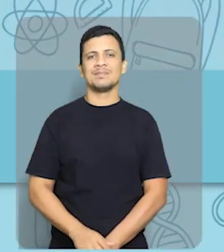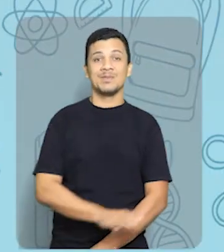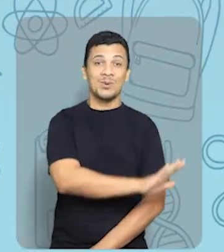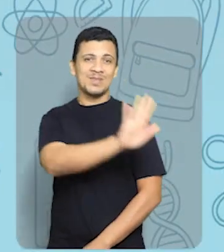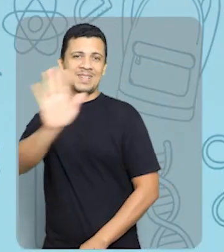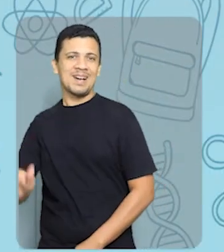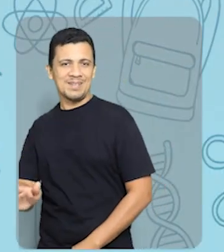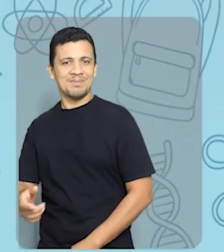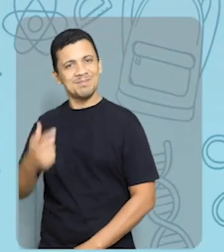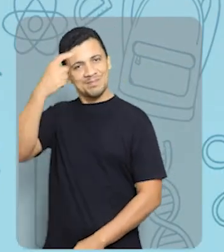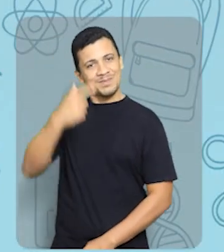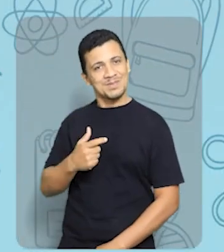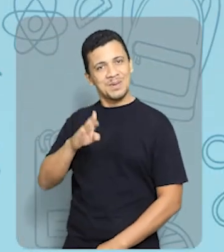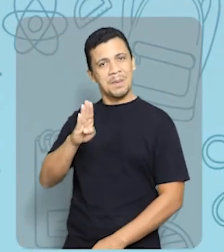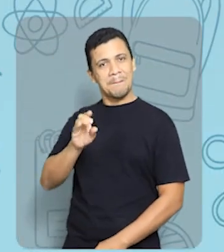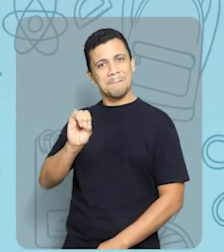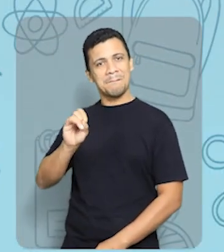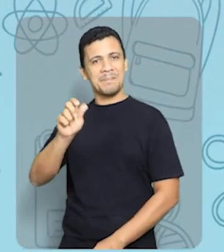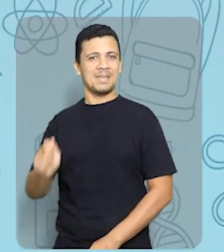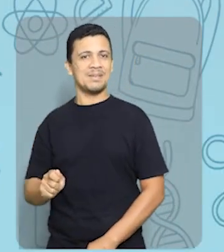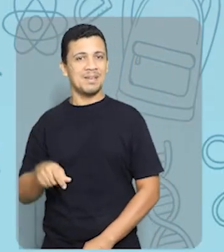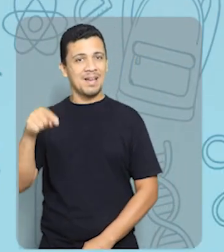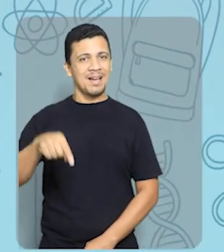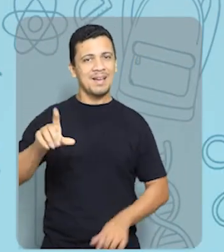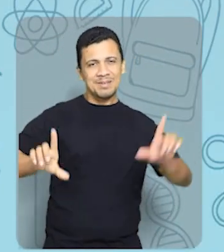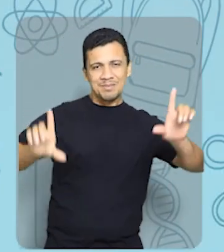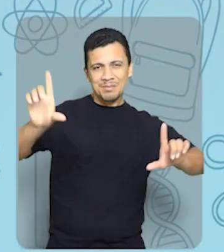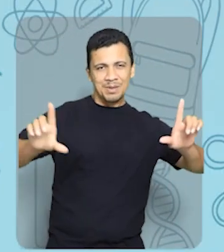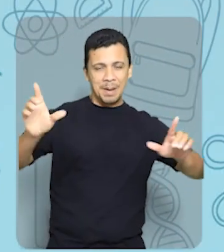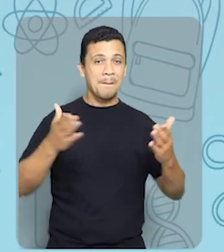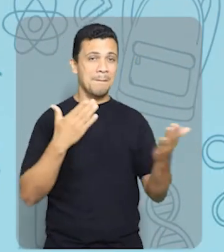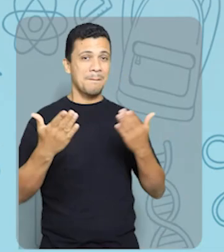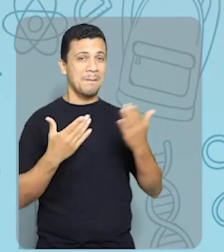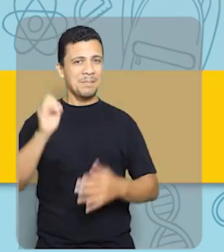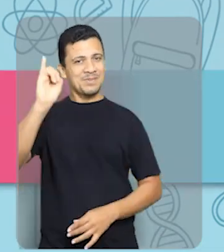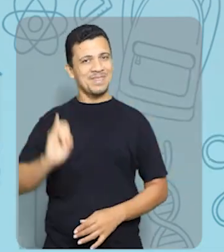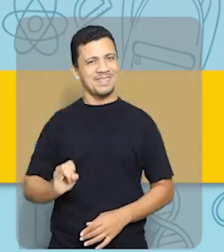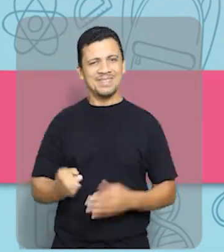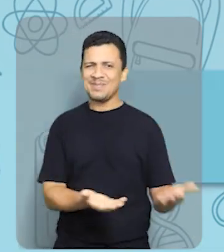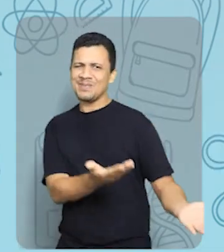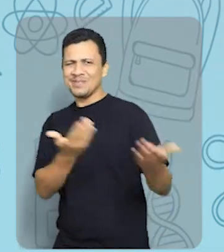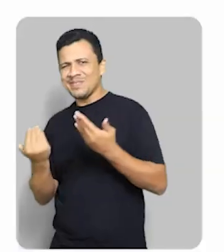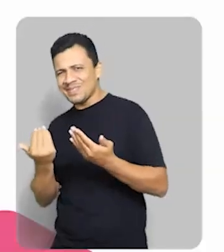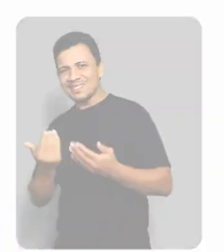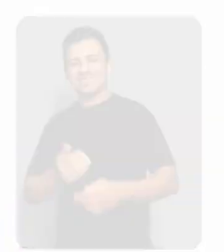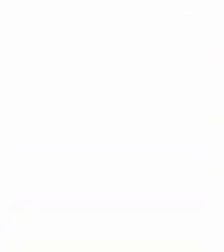Olá pessoal, eu sou a Bia e este é o programa Papo de Recreio. Vem comigo!